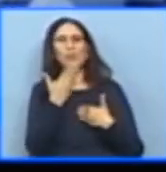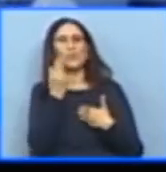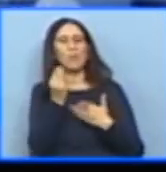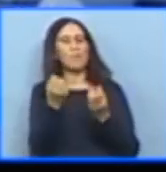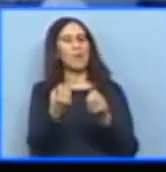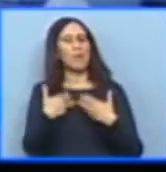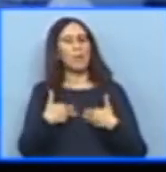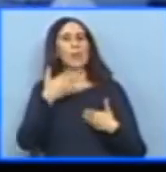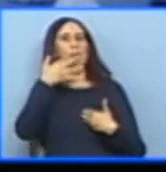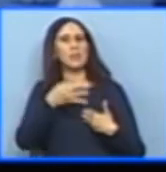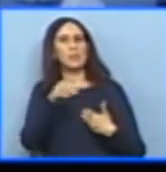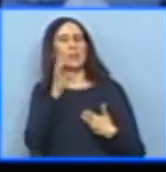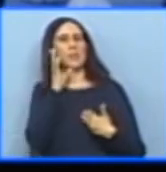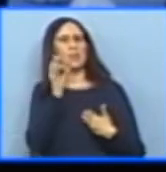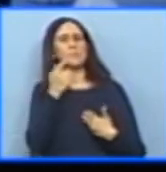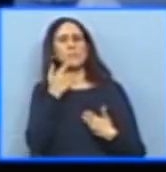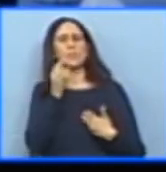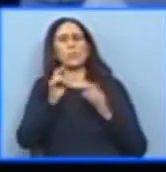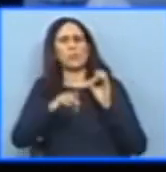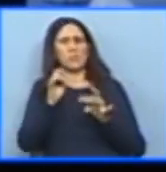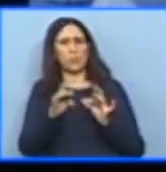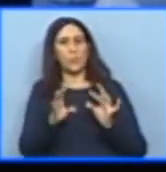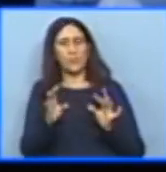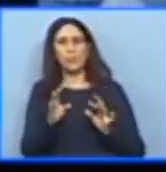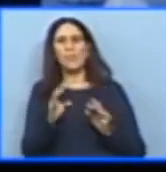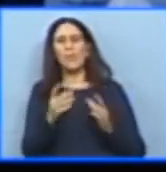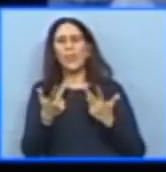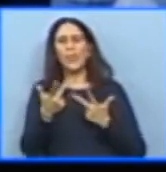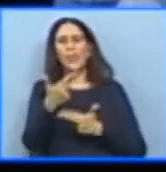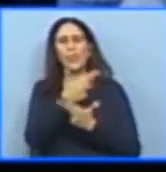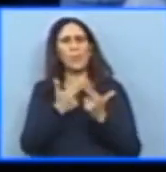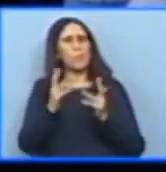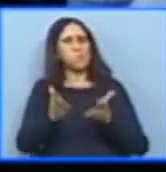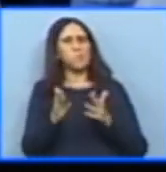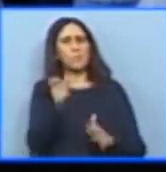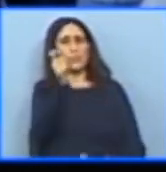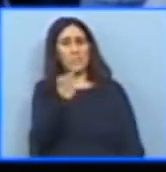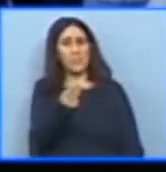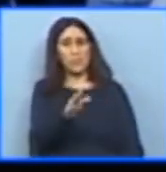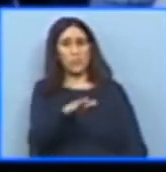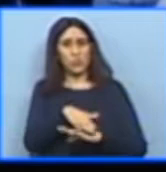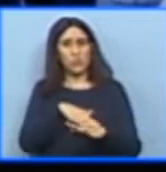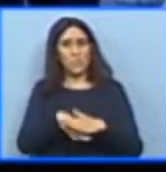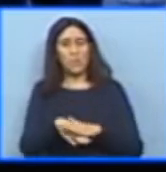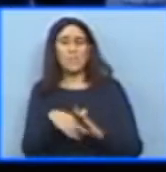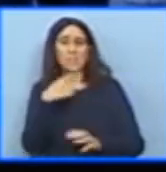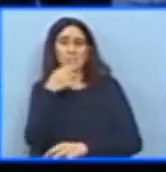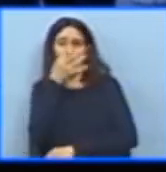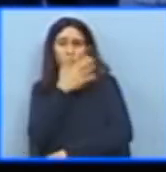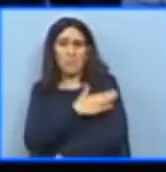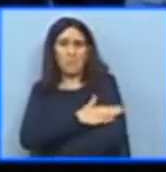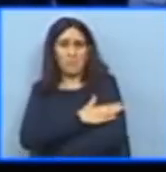acreditar nela e perceber o que aconteceu não é preciso identificar se a criança já fez aquilo que estava vulnerável